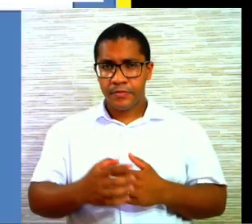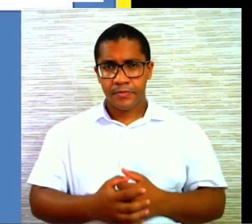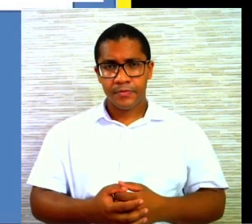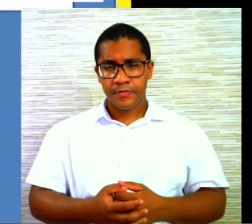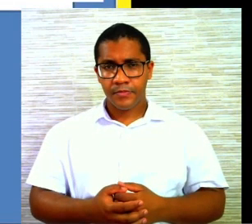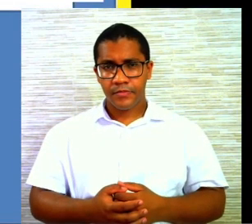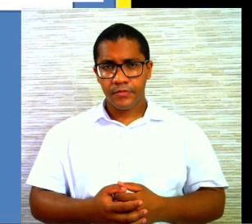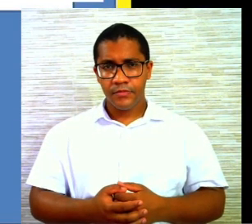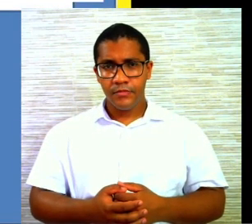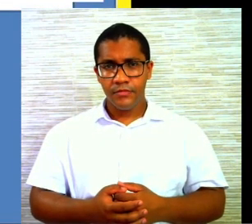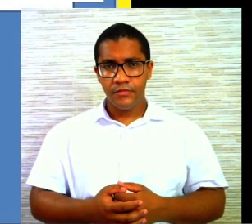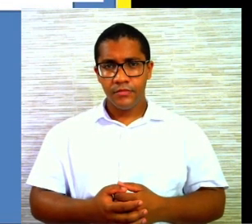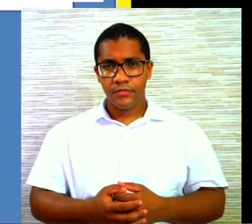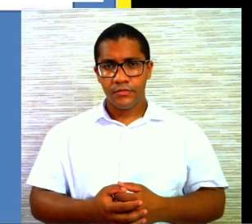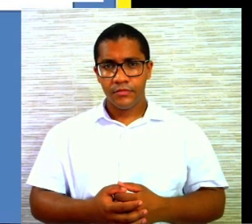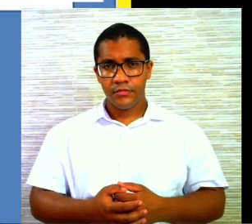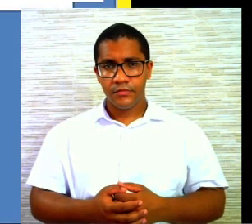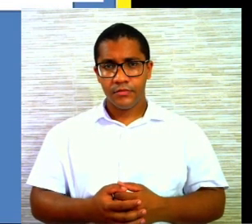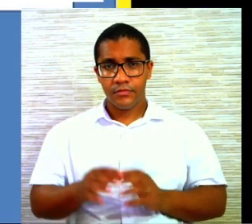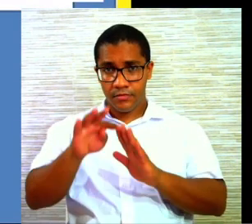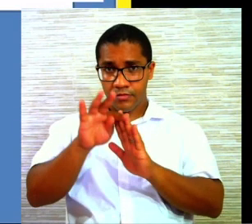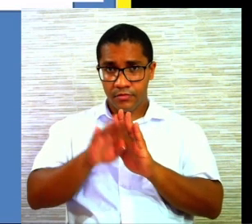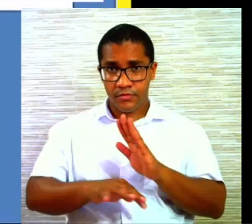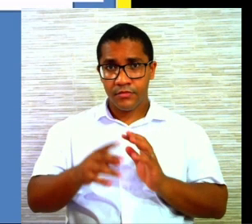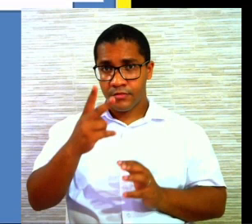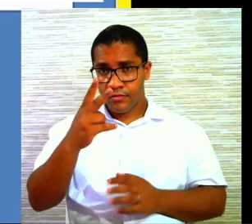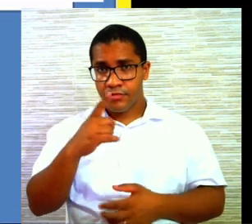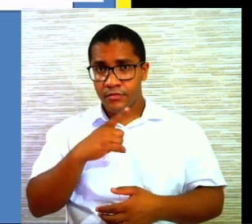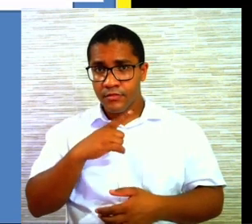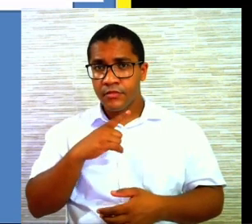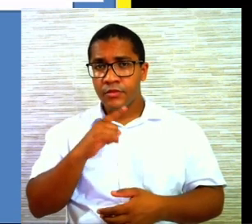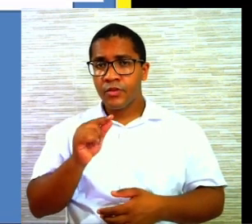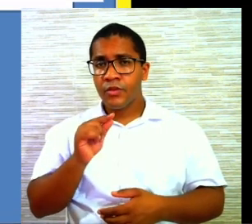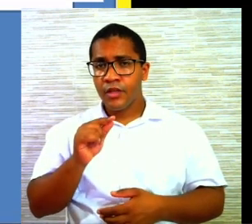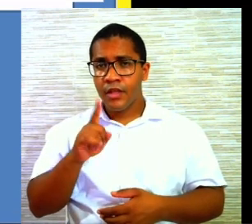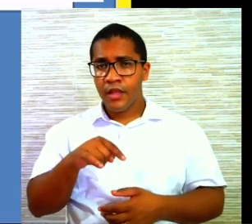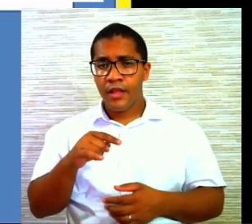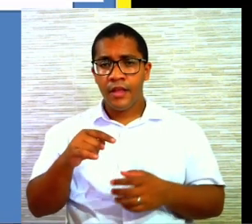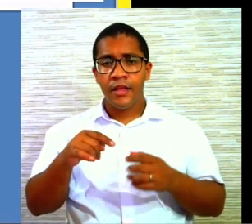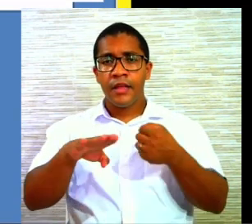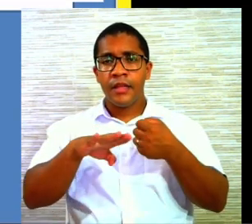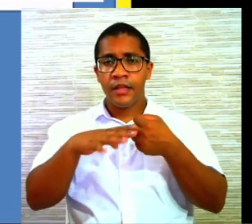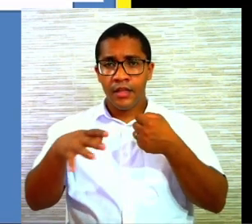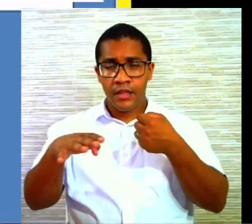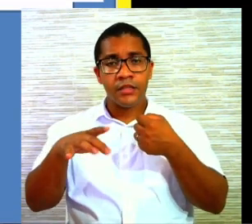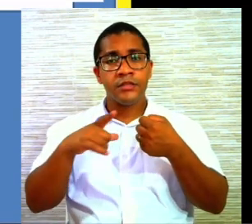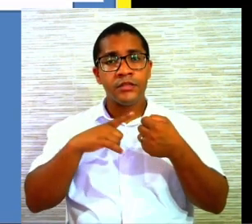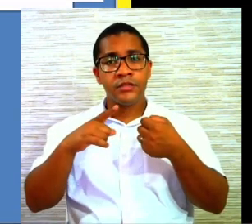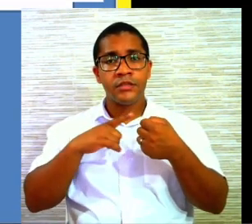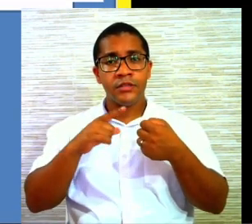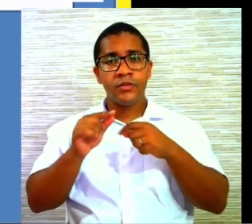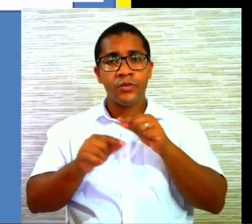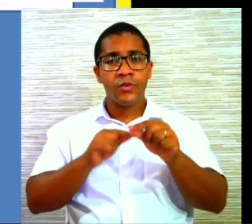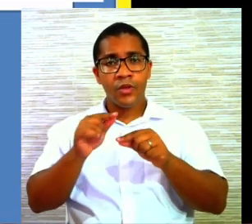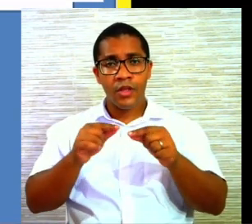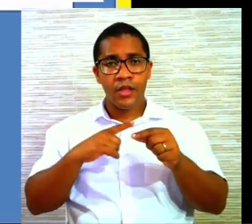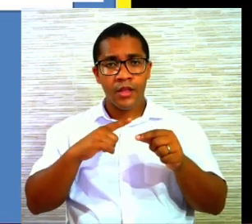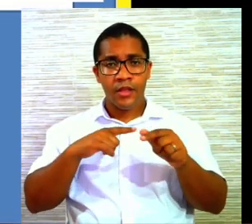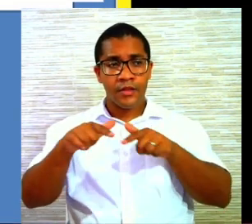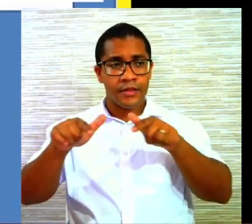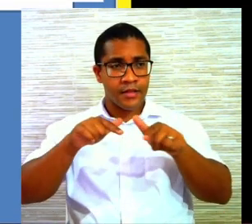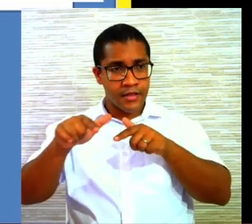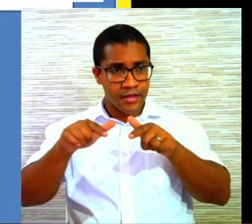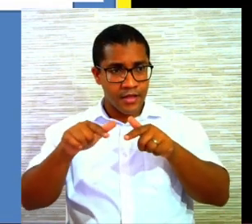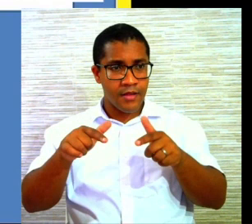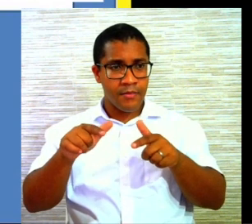Então, no texto 2 temos, durante boa parte da Idade Média, O trabalho intelectual foi realizado em grande